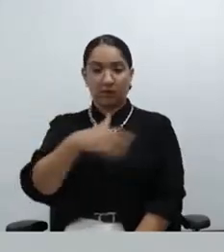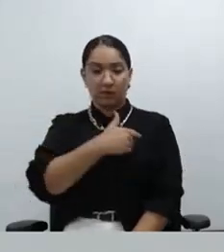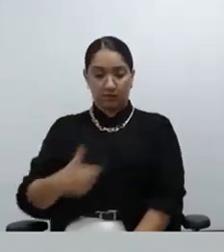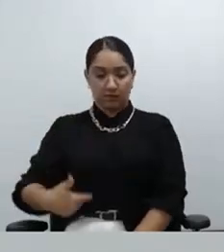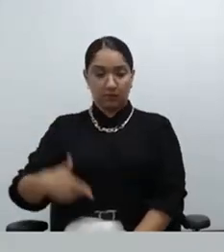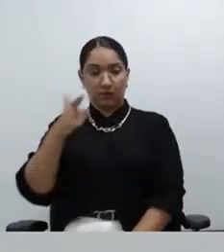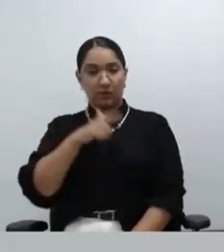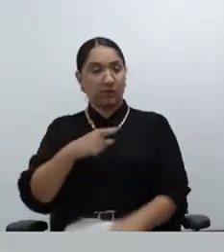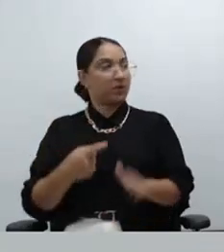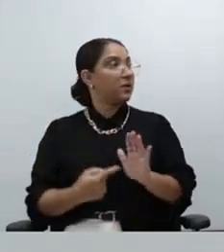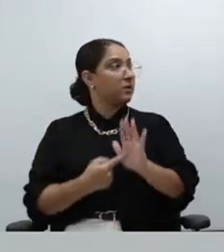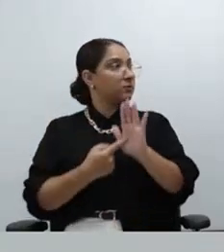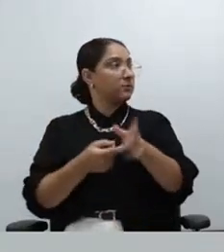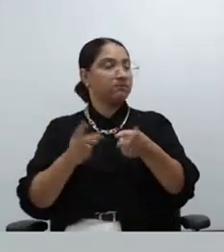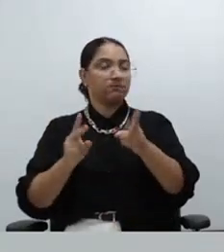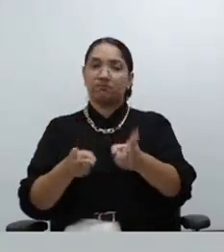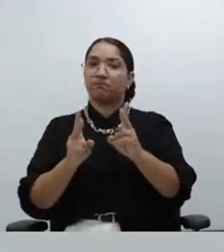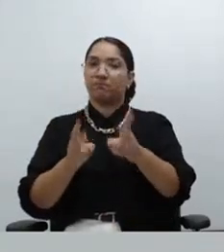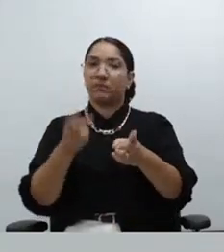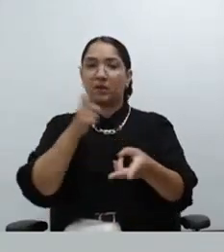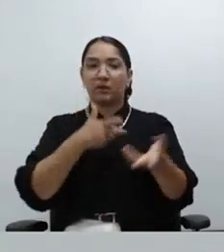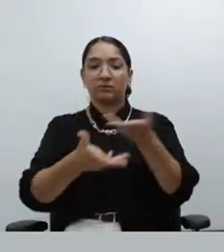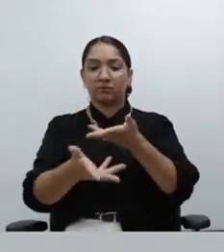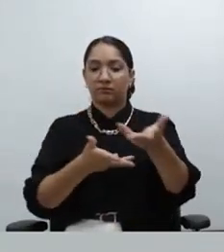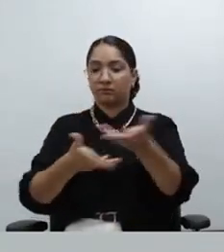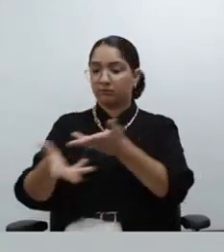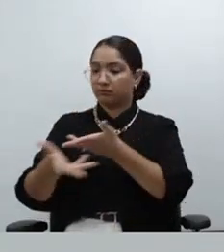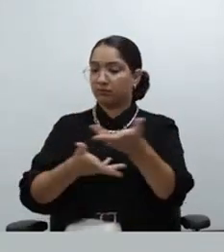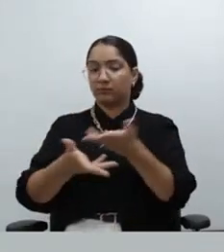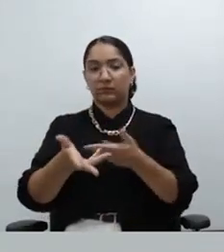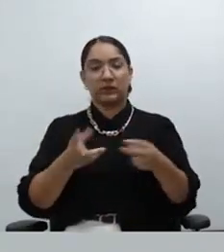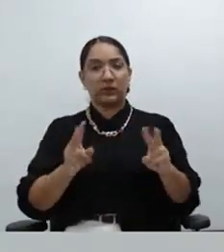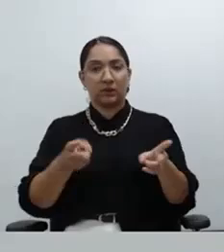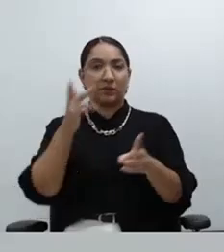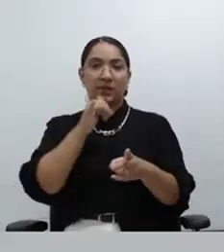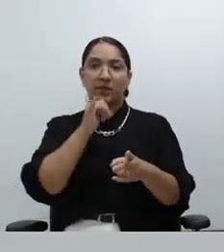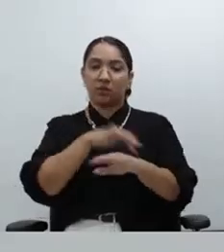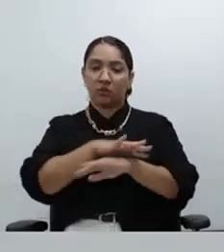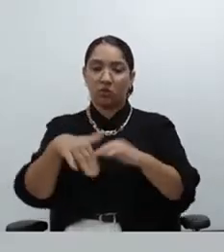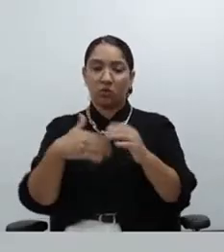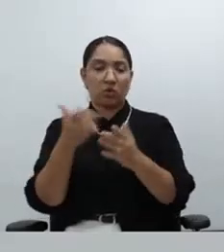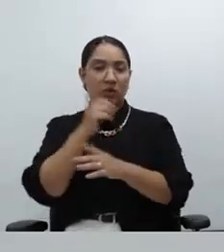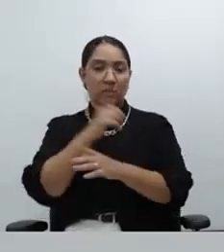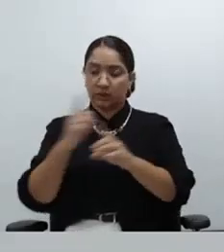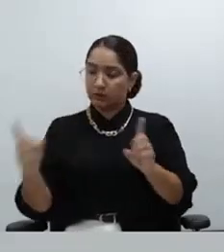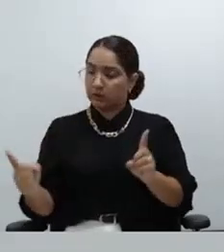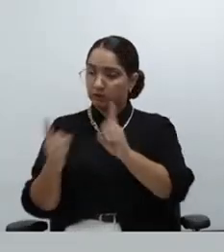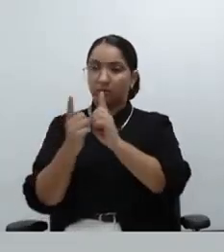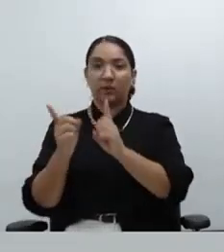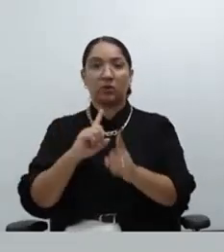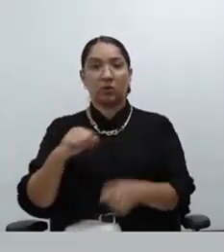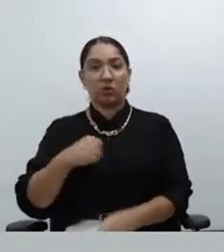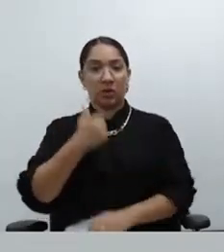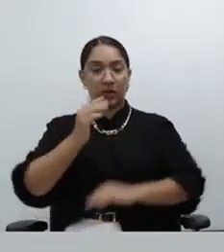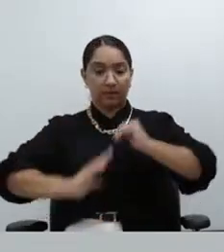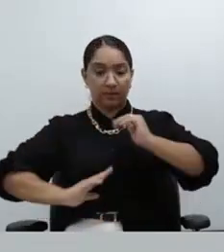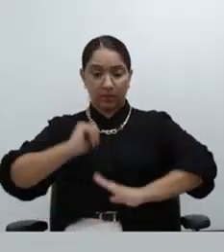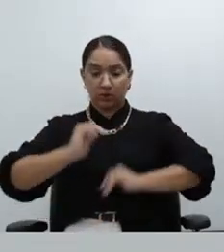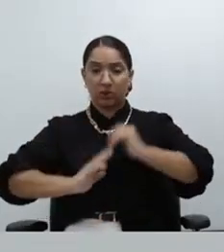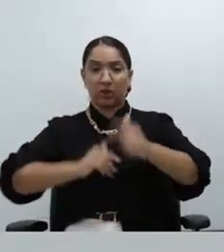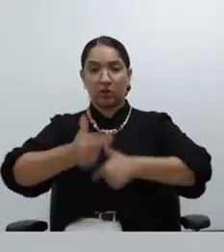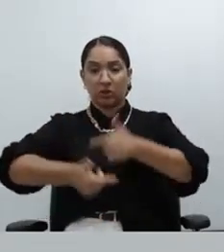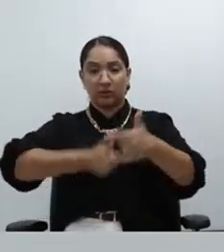sempre contribui muito com as discussões e a organização dos nossos trabalhos, das nossas atividades. Essa